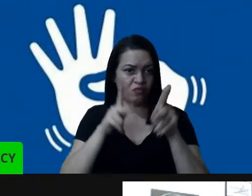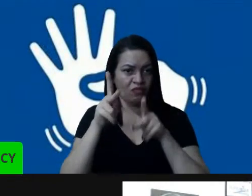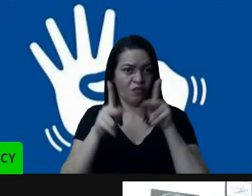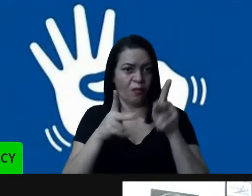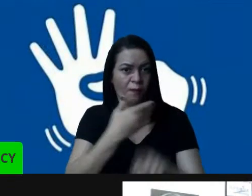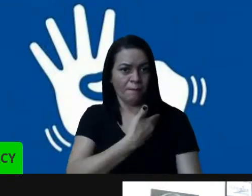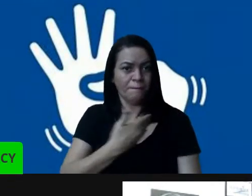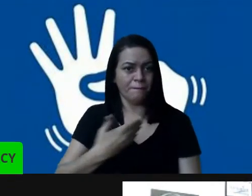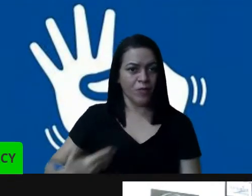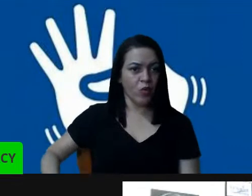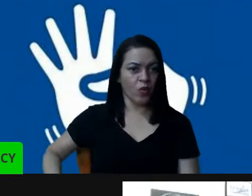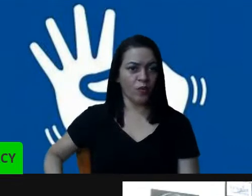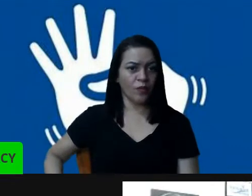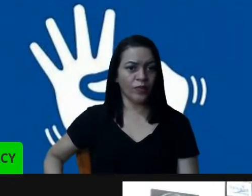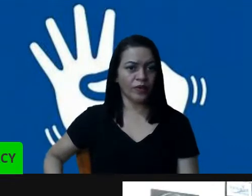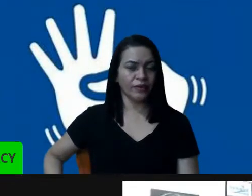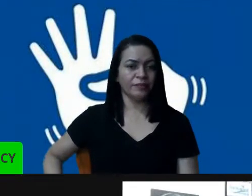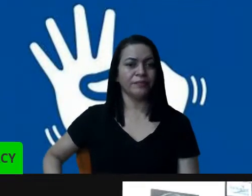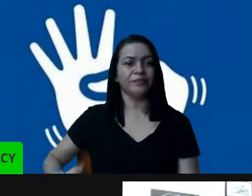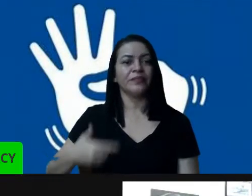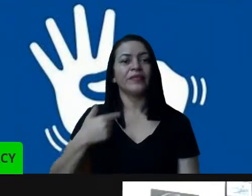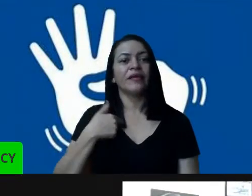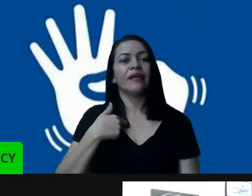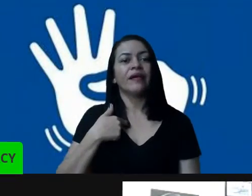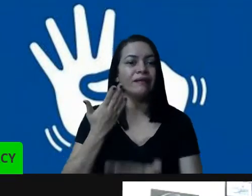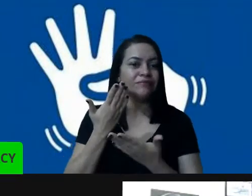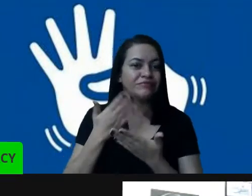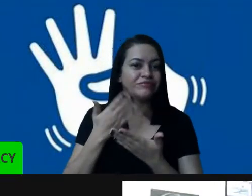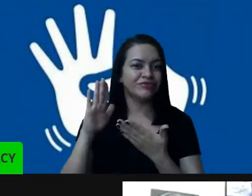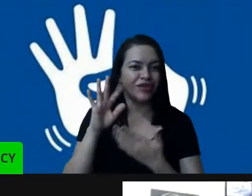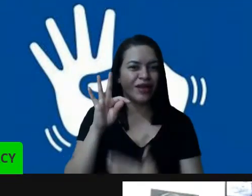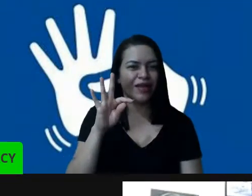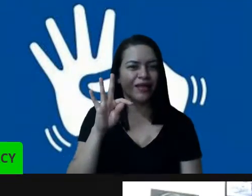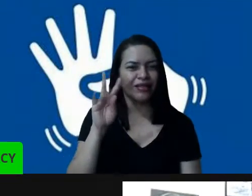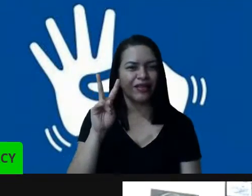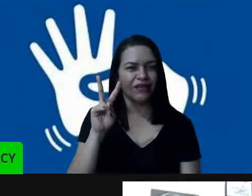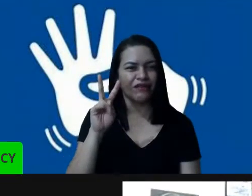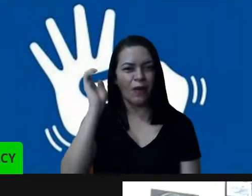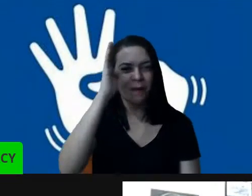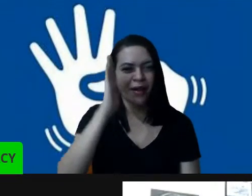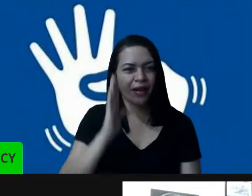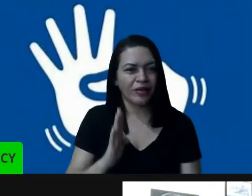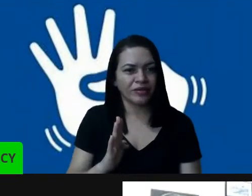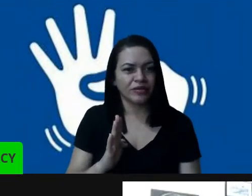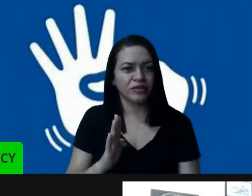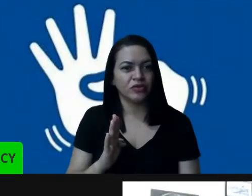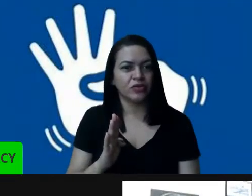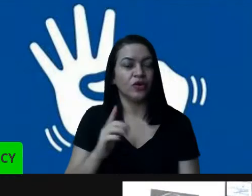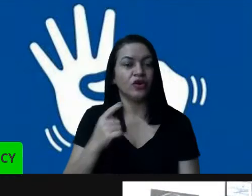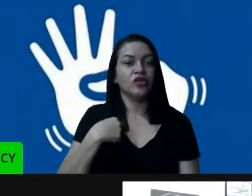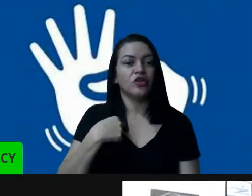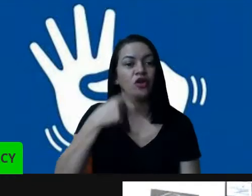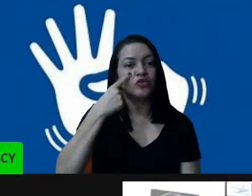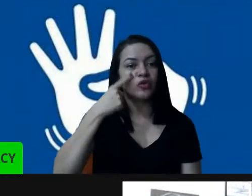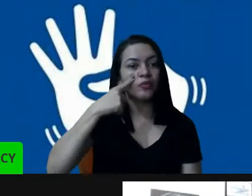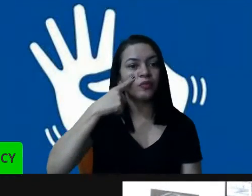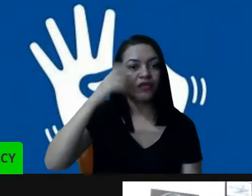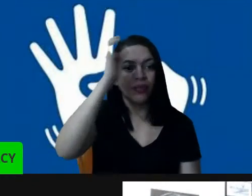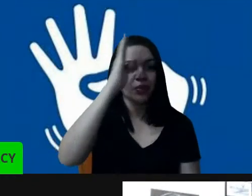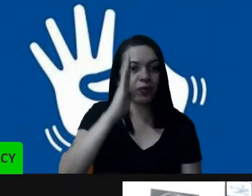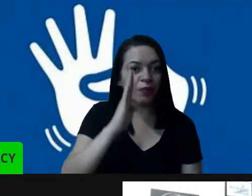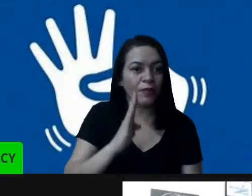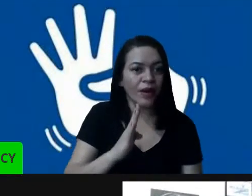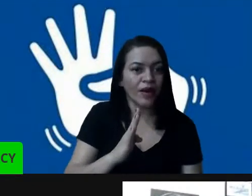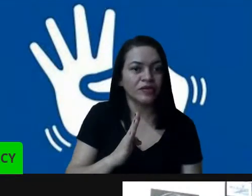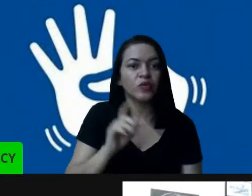que a extinta TV Brasil, porque a gente está no desmonte nacional de várias políticas.